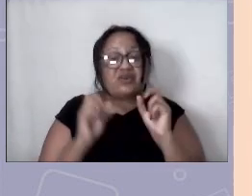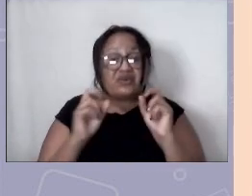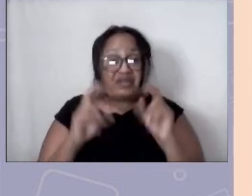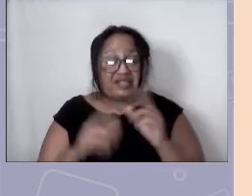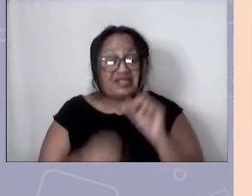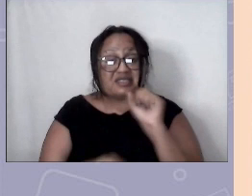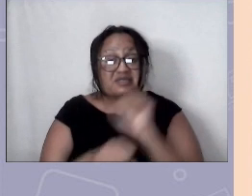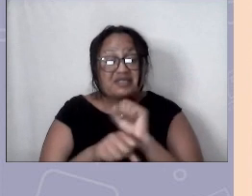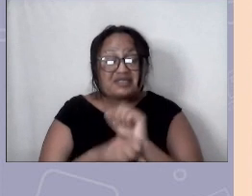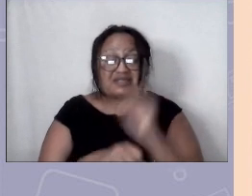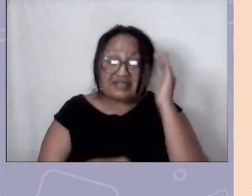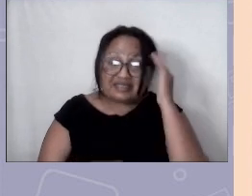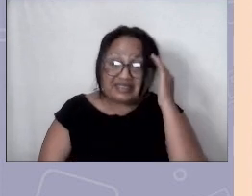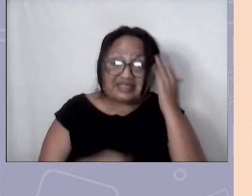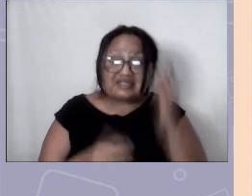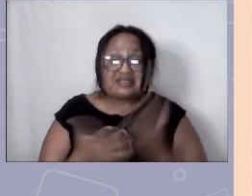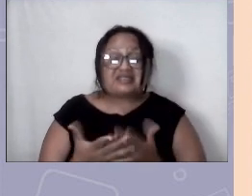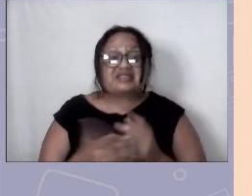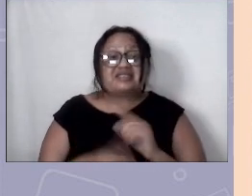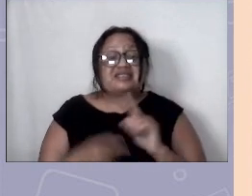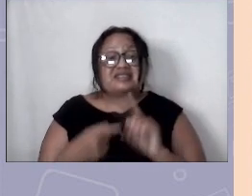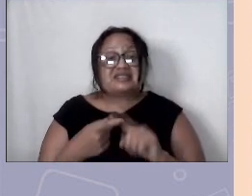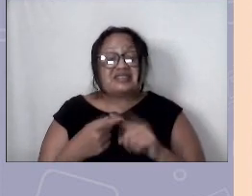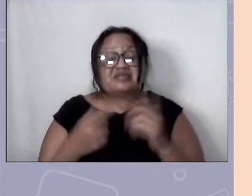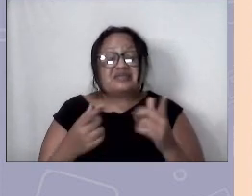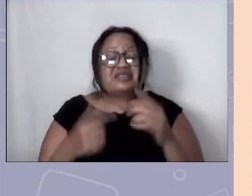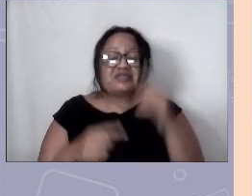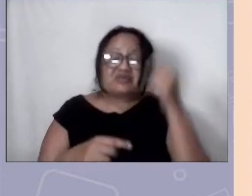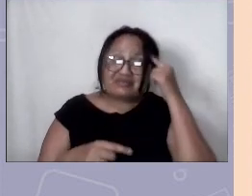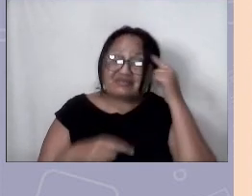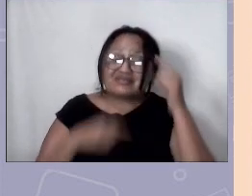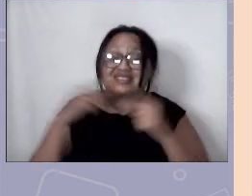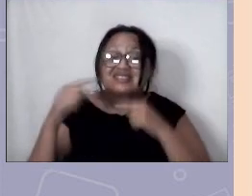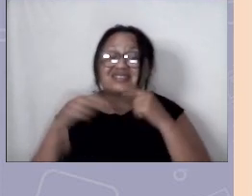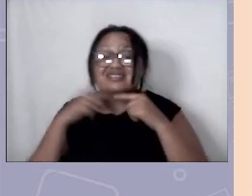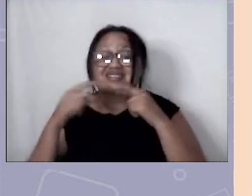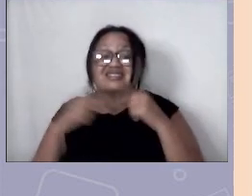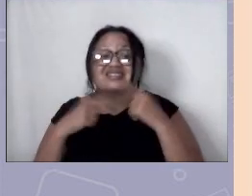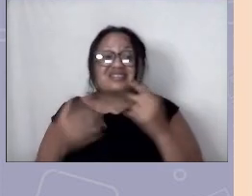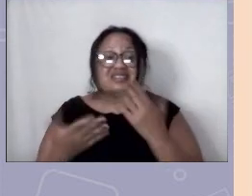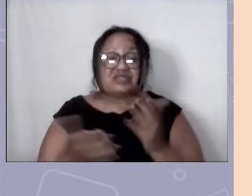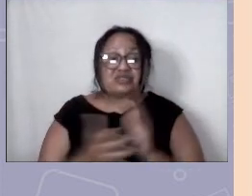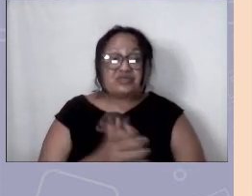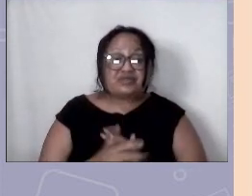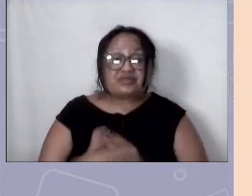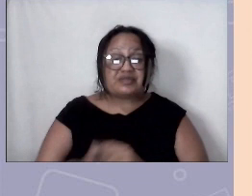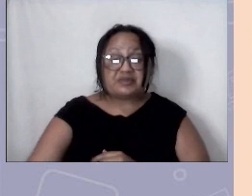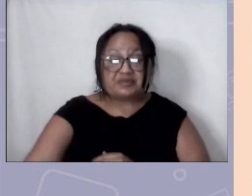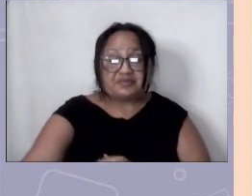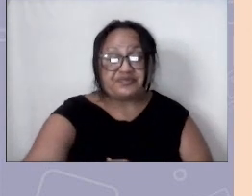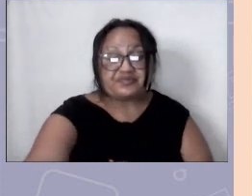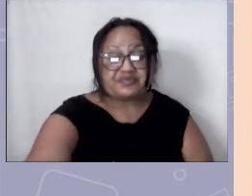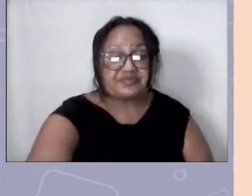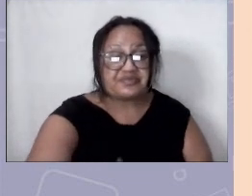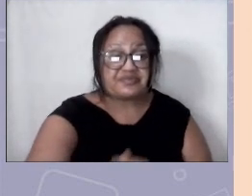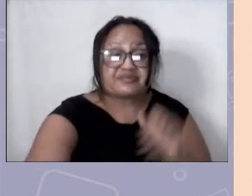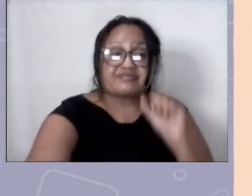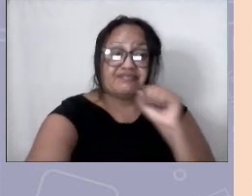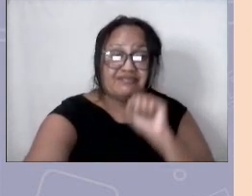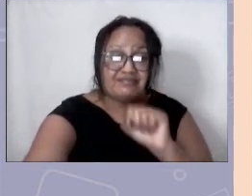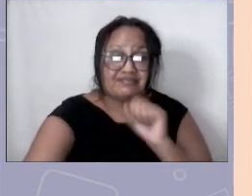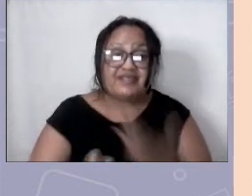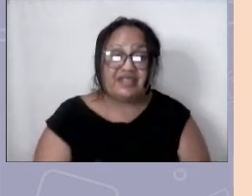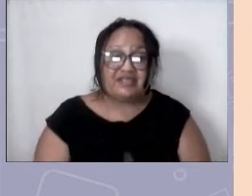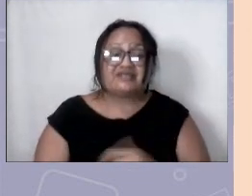tenham entendido espero que tenham sanado aí as dúvidas de vocês deixa eu abrir aqui na câmera novamente pronto espero que vocês tenham entendido